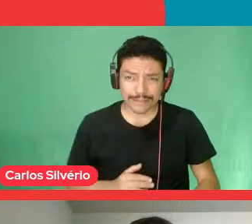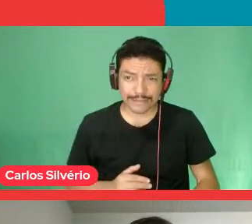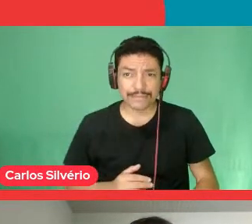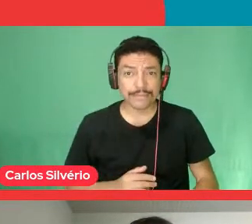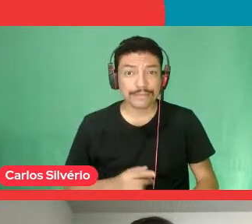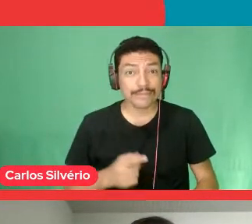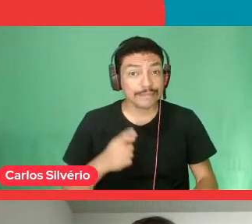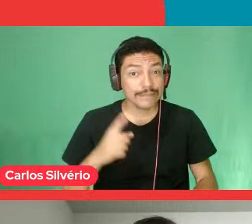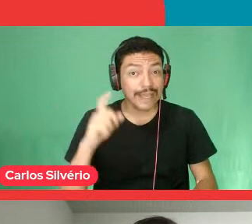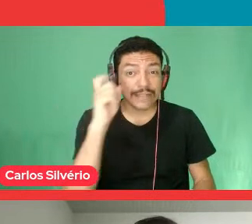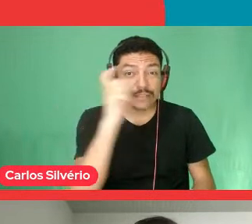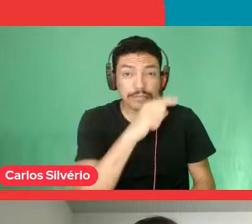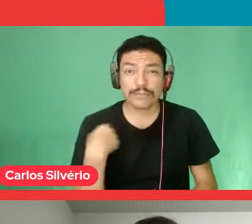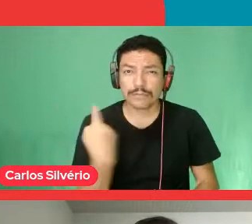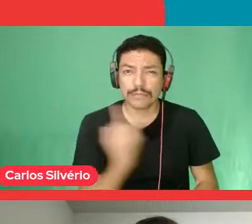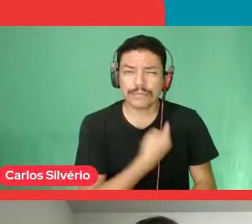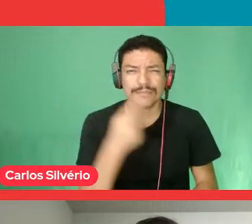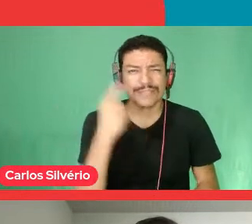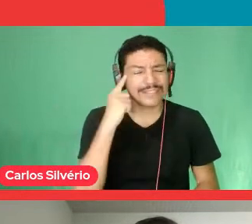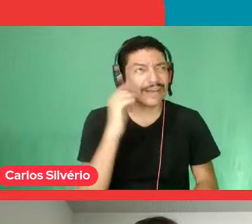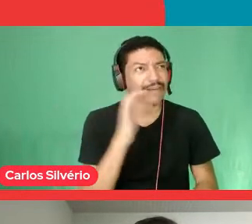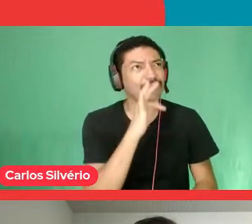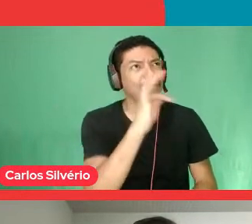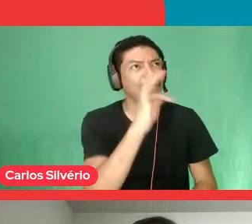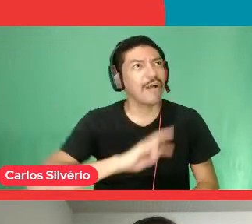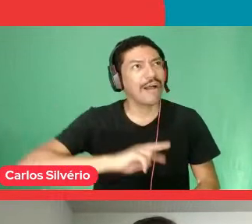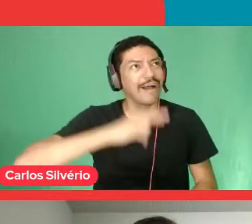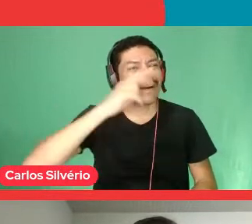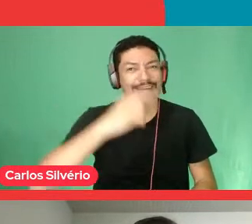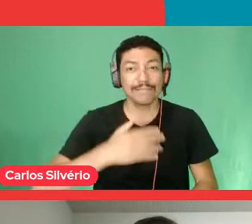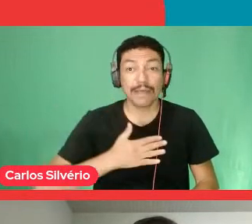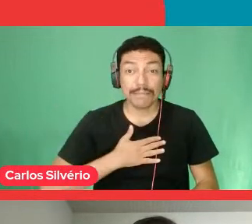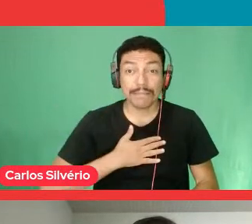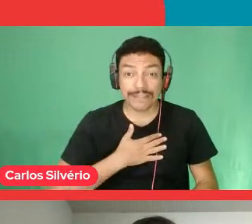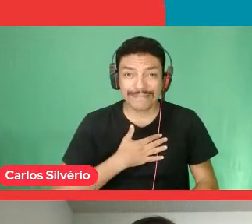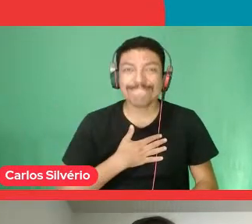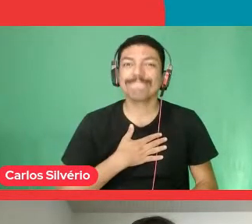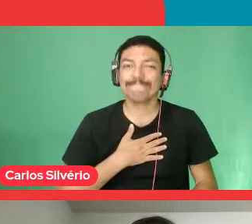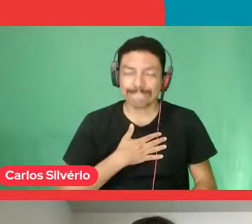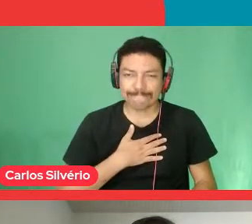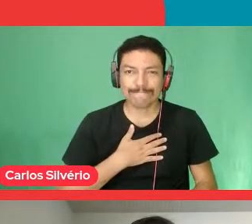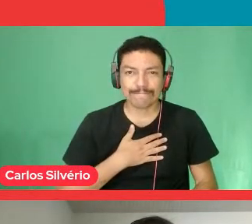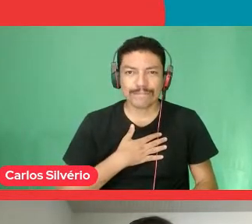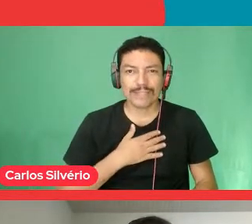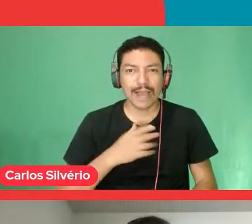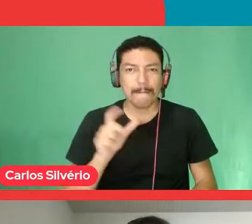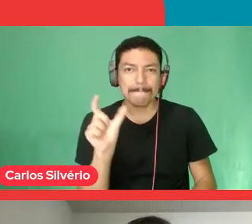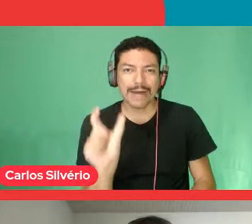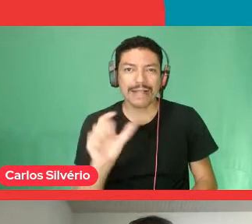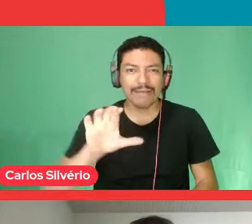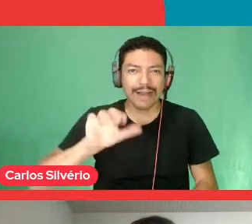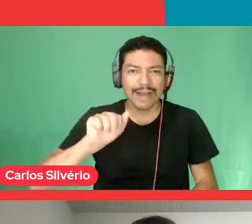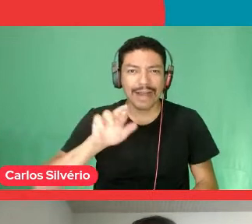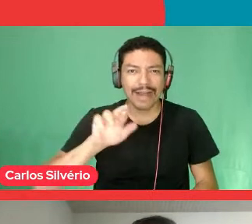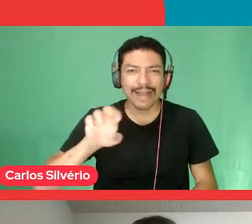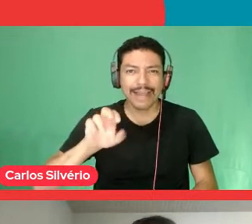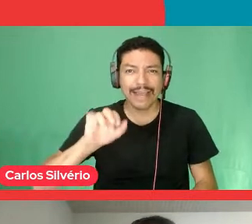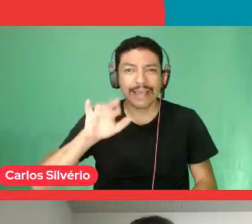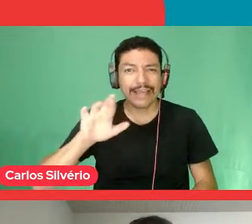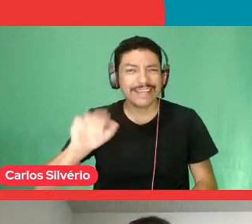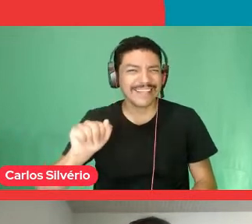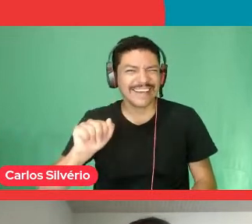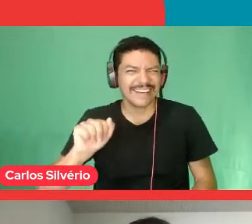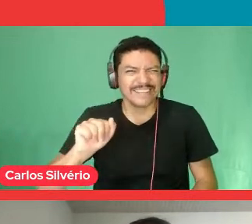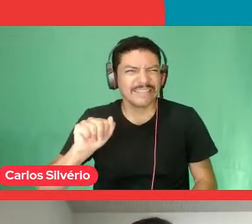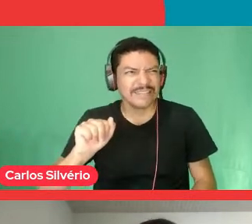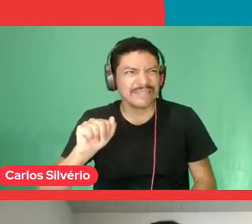difícil para nós projetar a carreira, né? Até para mim, até pouco tempo atrás, a palavra carreira era algo distante,